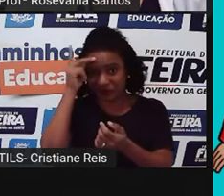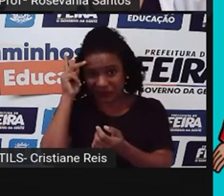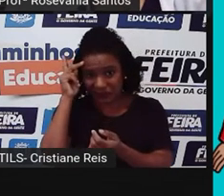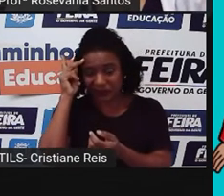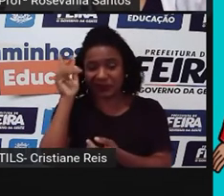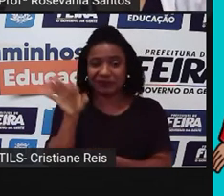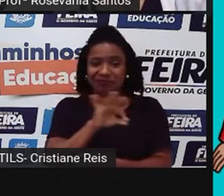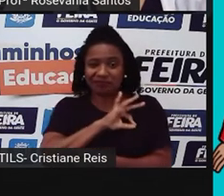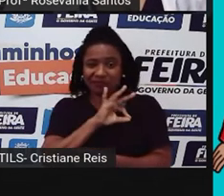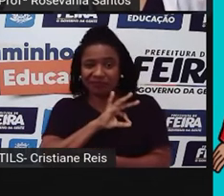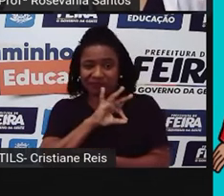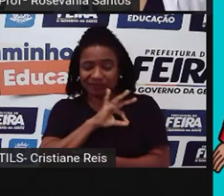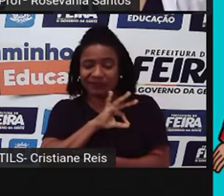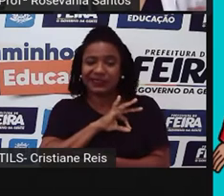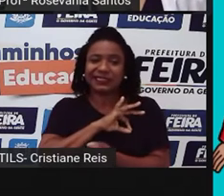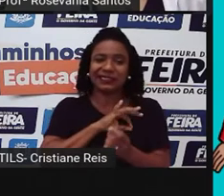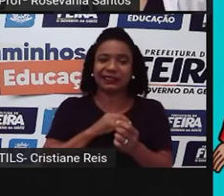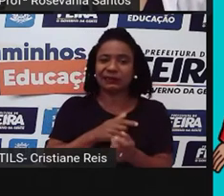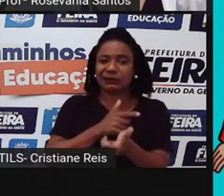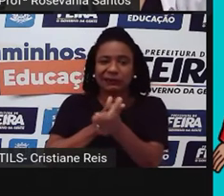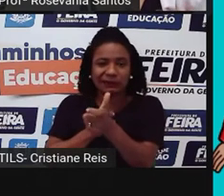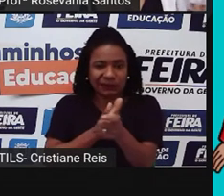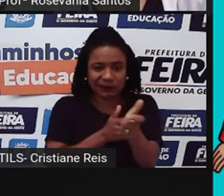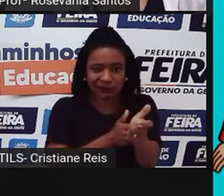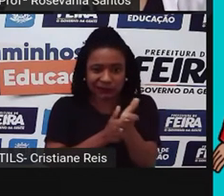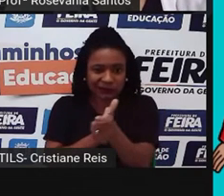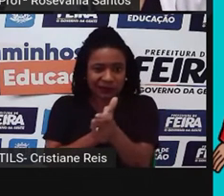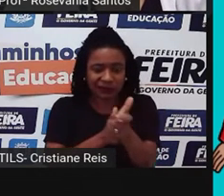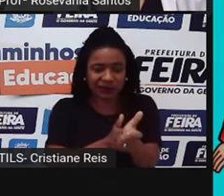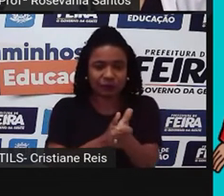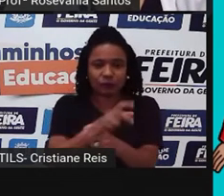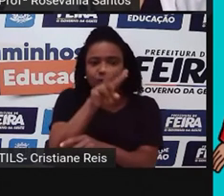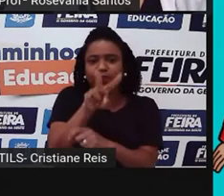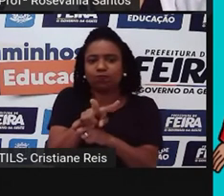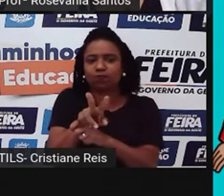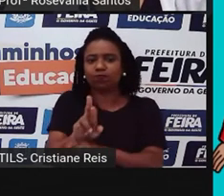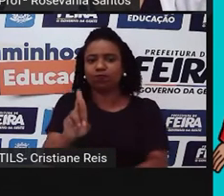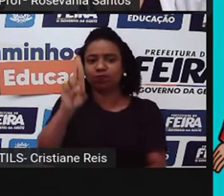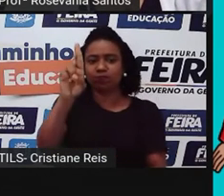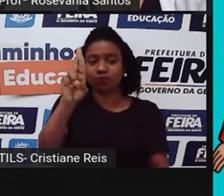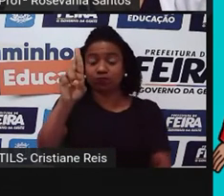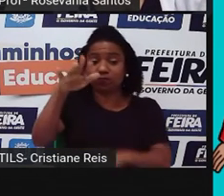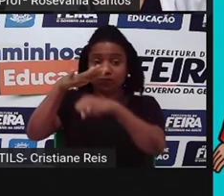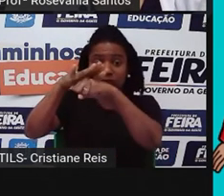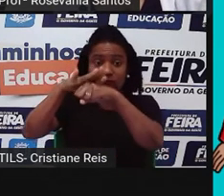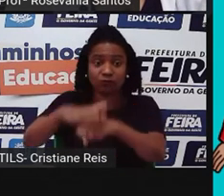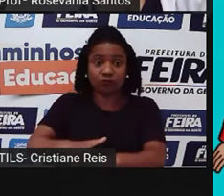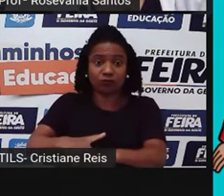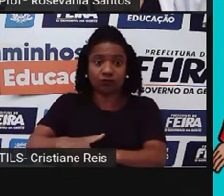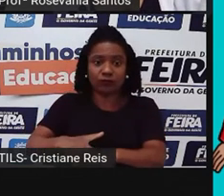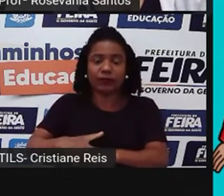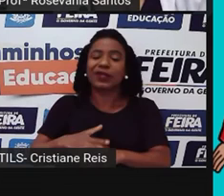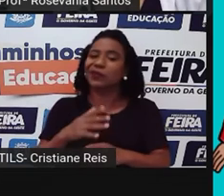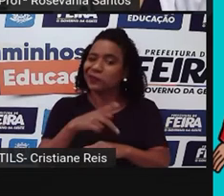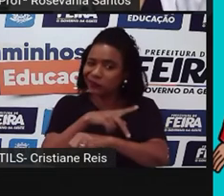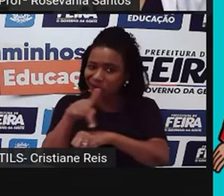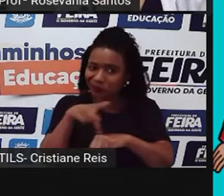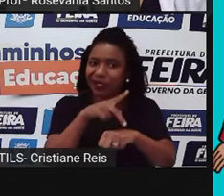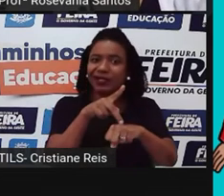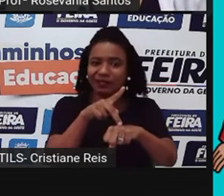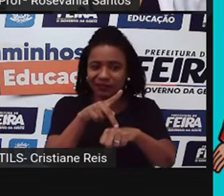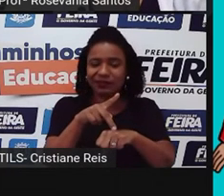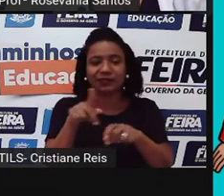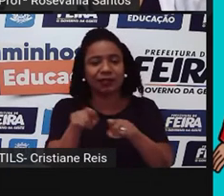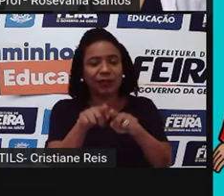comando local ali, que enfrentam guerras direto. Então, tem de tudo aqui: países que sofrem com a